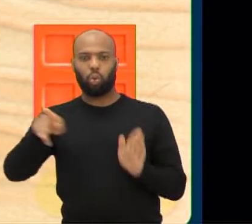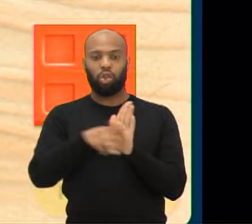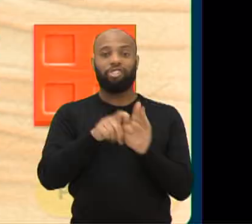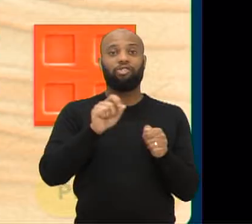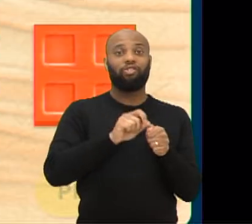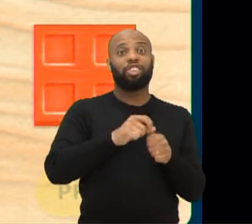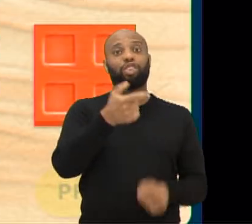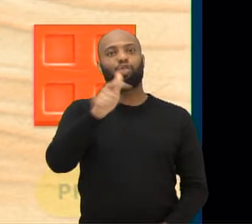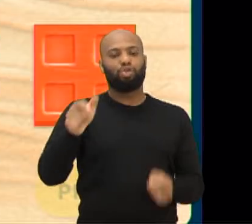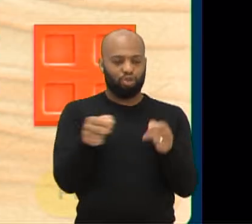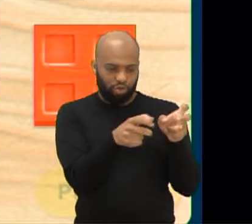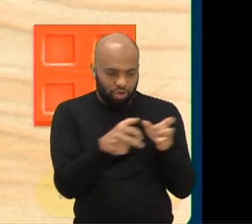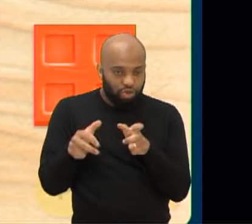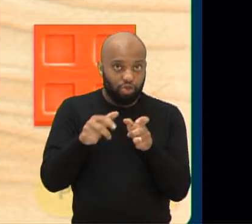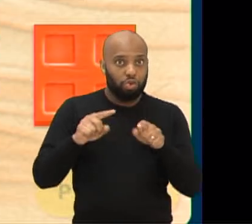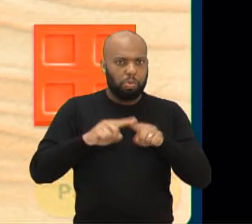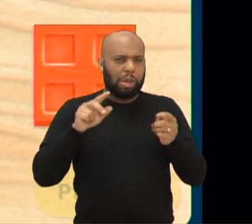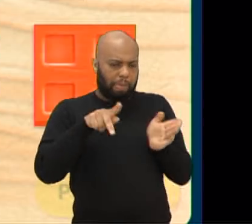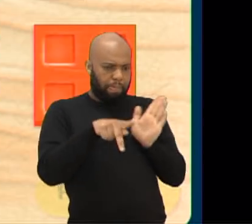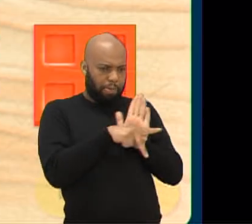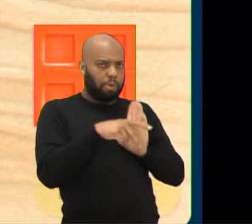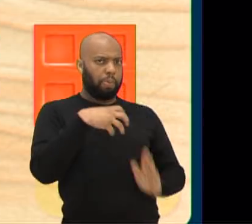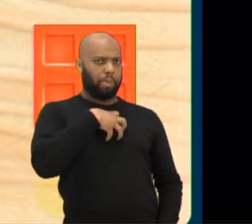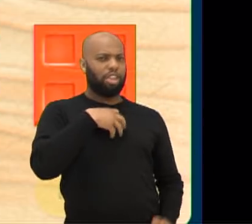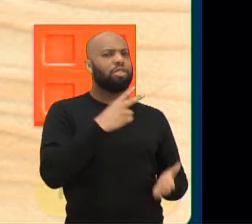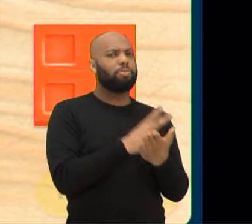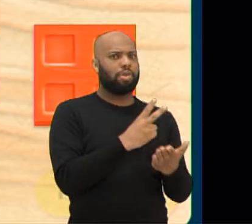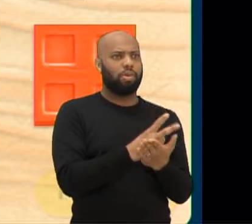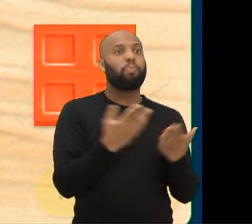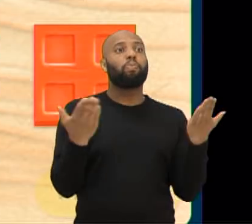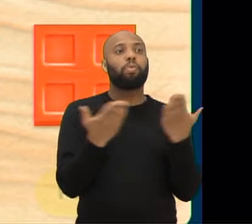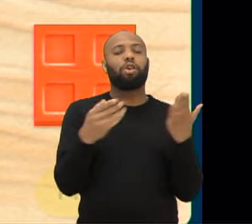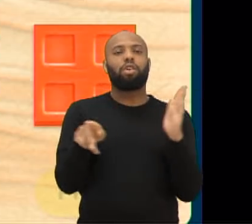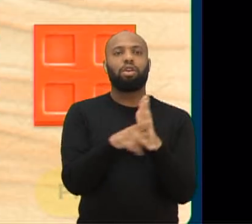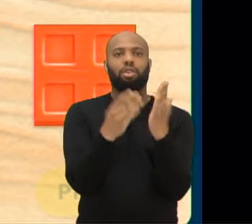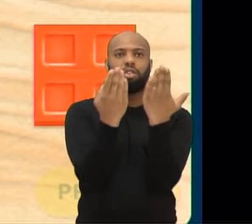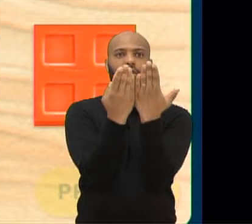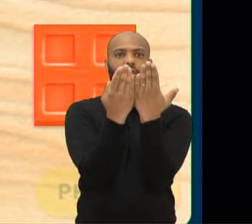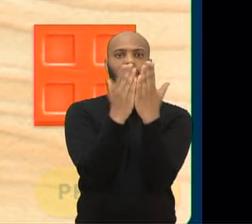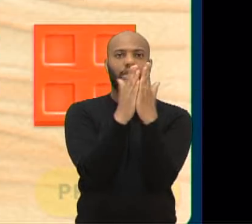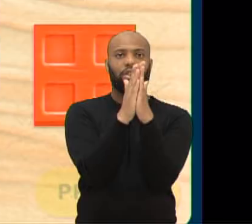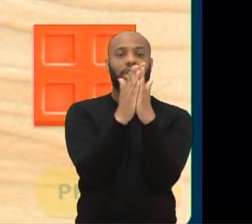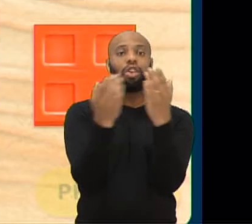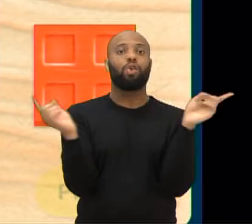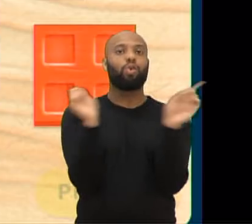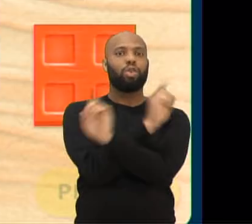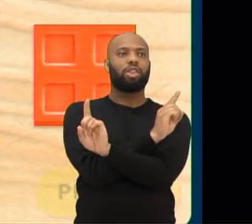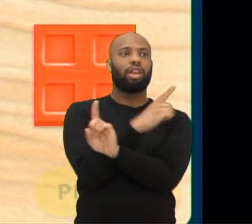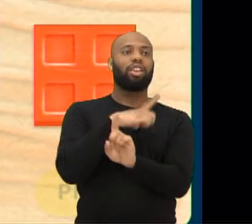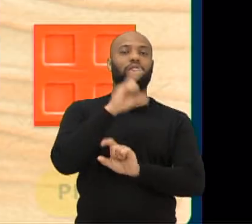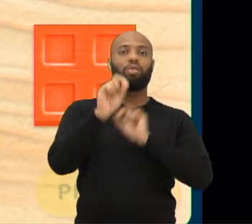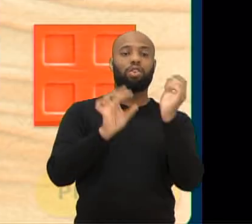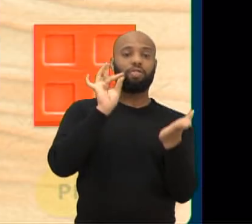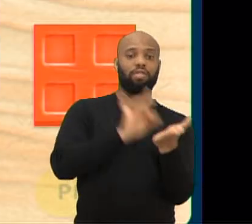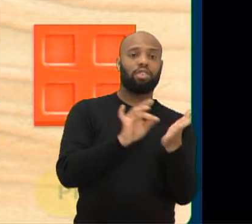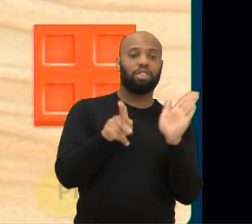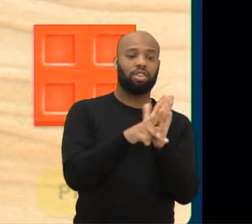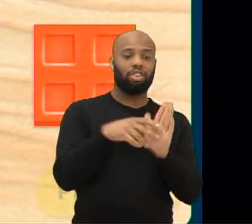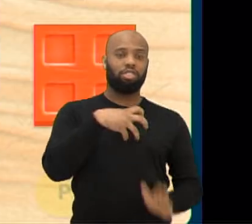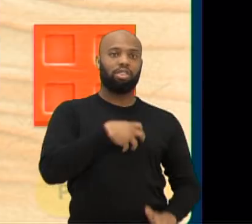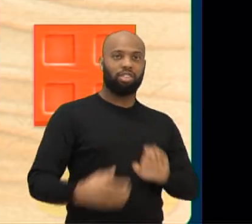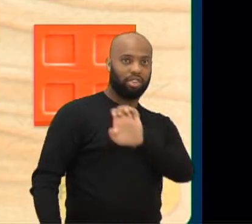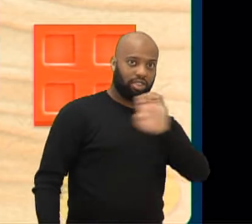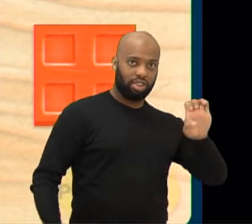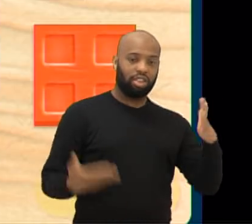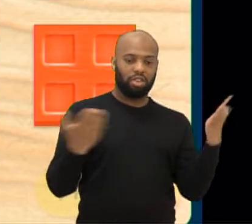para montagem. Perceba que agora o eixo de simetria é o contrário. A figura está do lado esquerdo e a gente vai fazer a